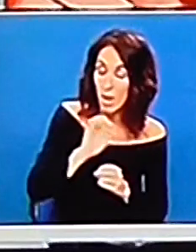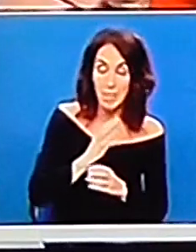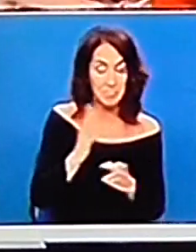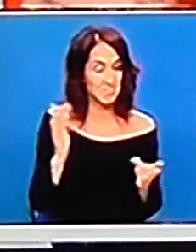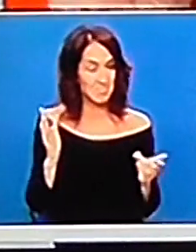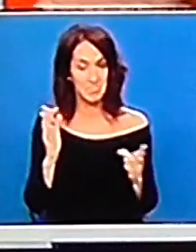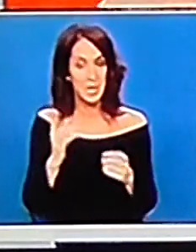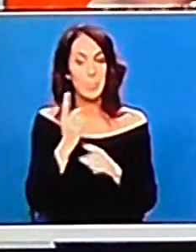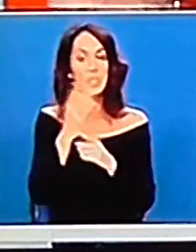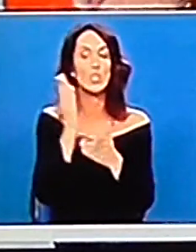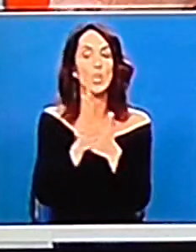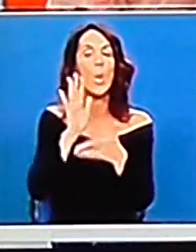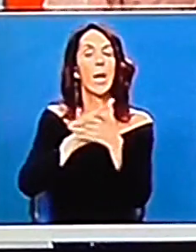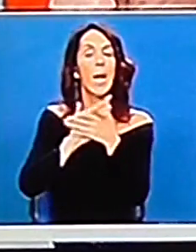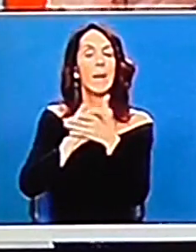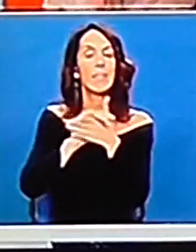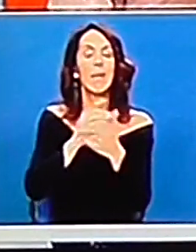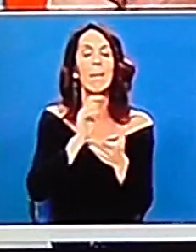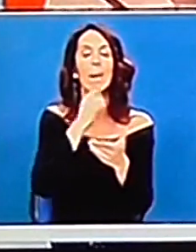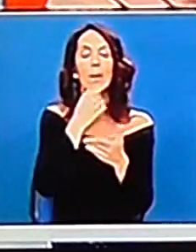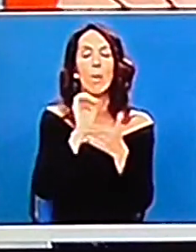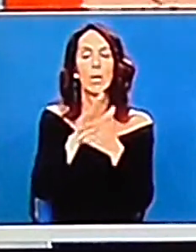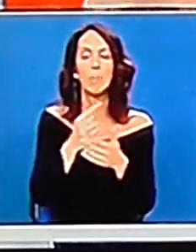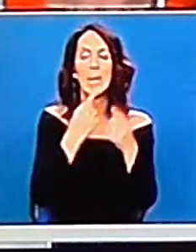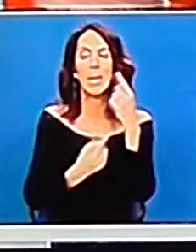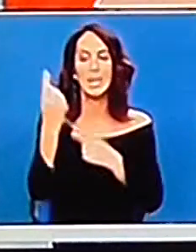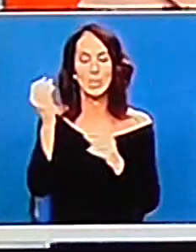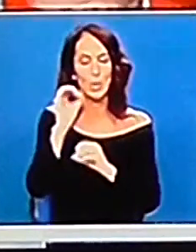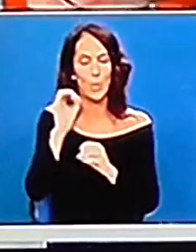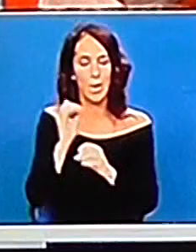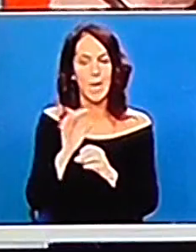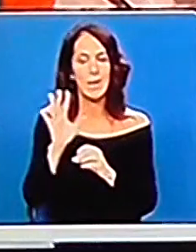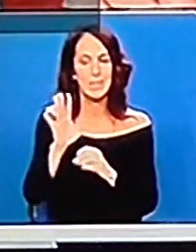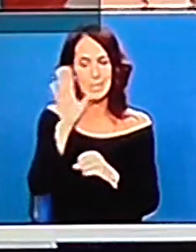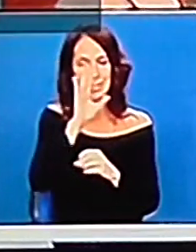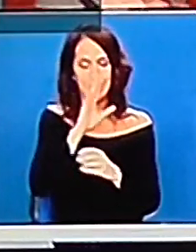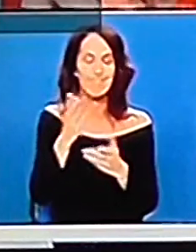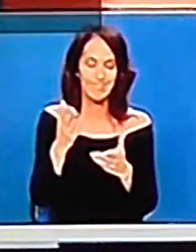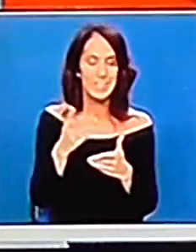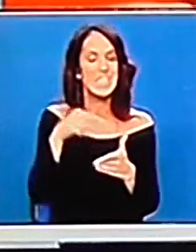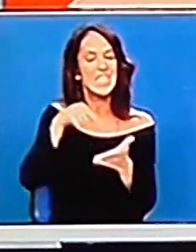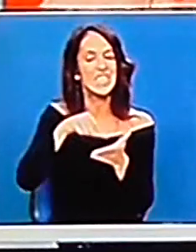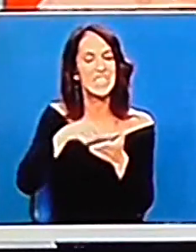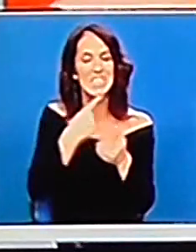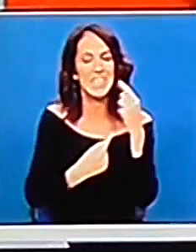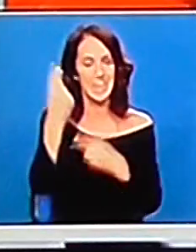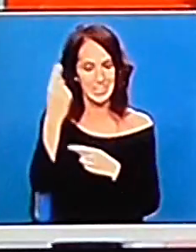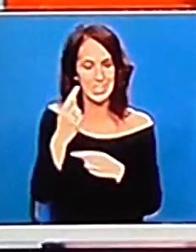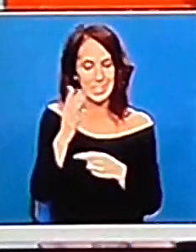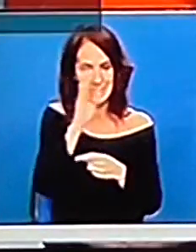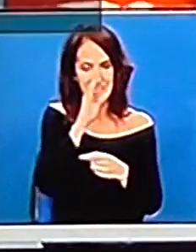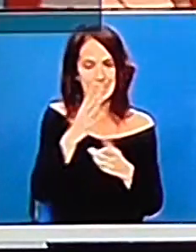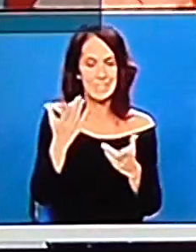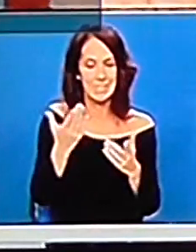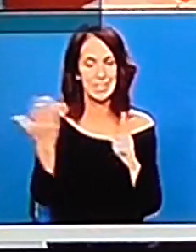e portanto não parece aqui há uma punição muito o sexo ao título também é uma coisa simples porque não pode agora